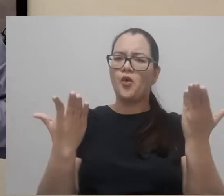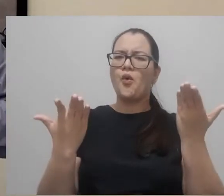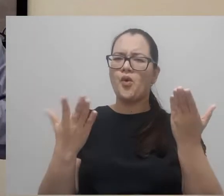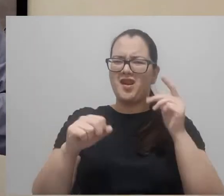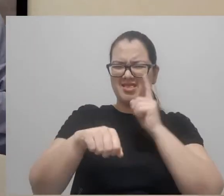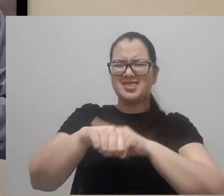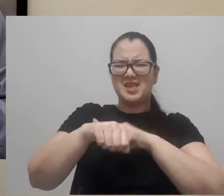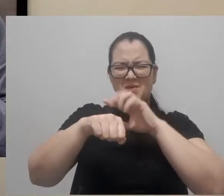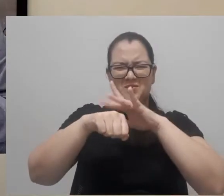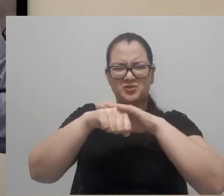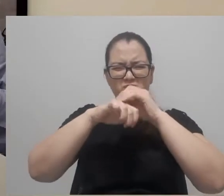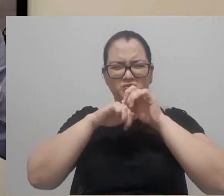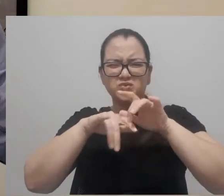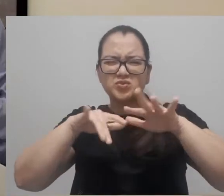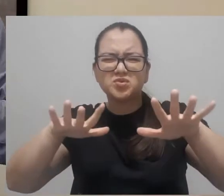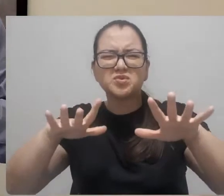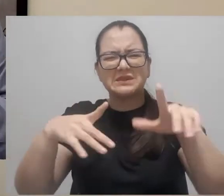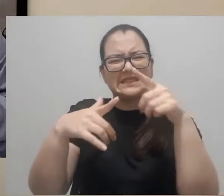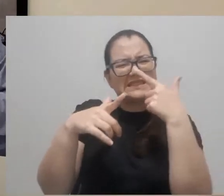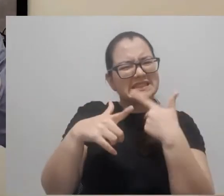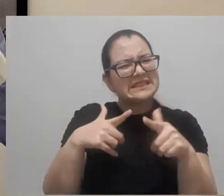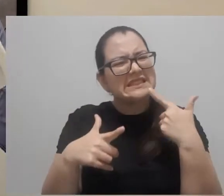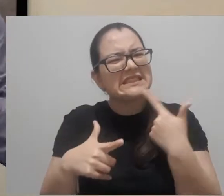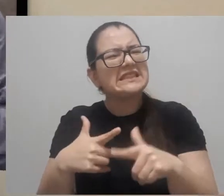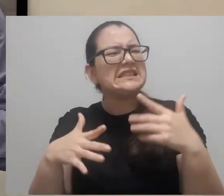se alastra, que